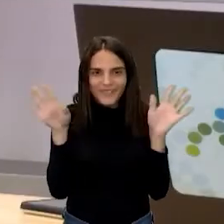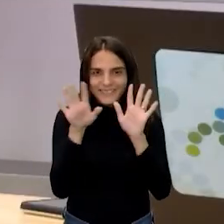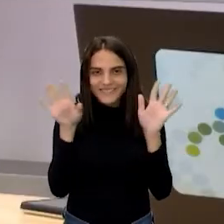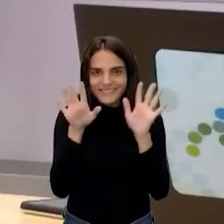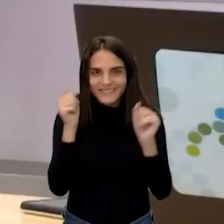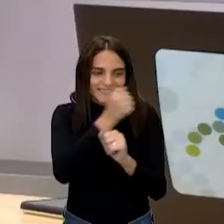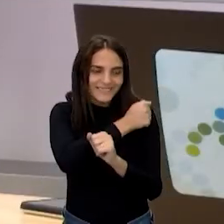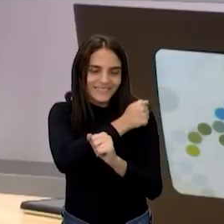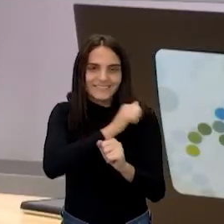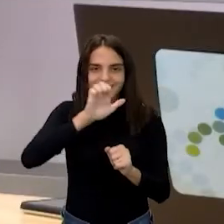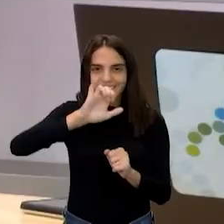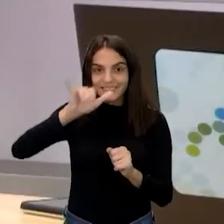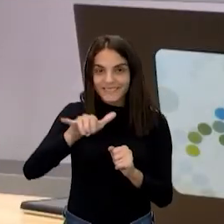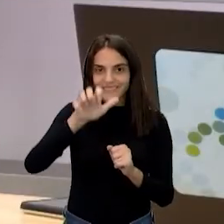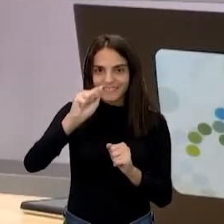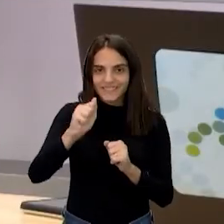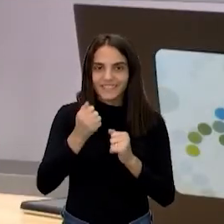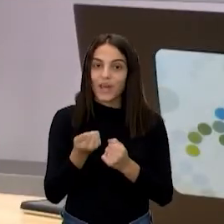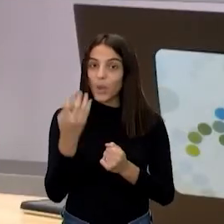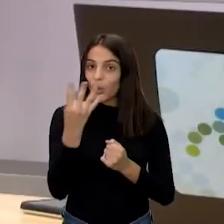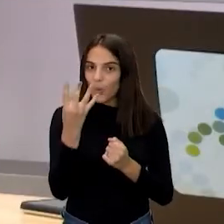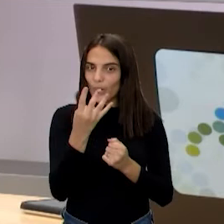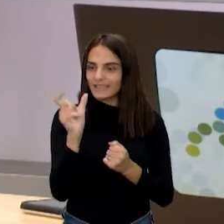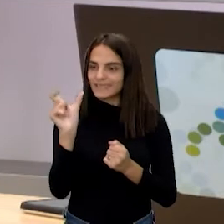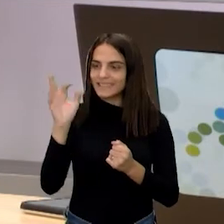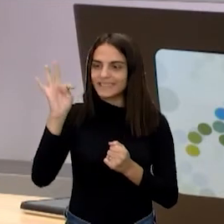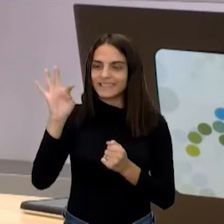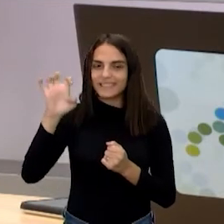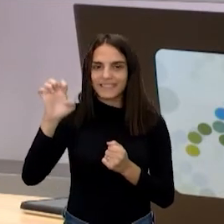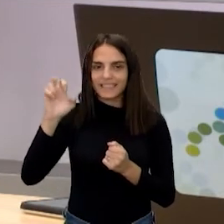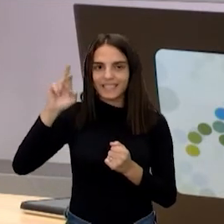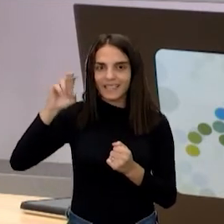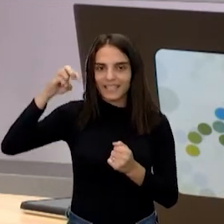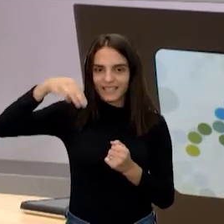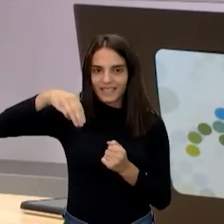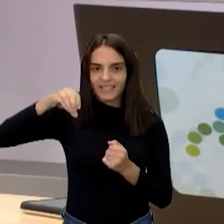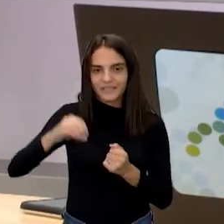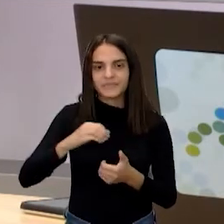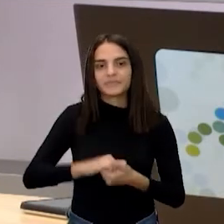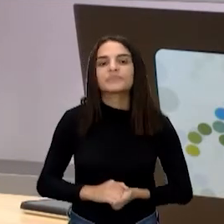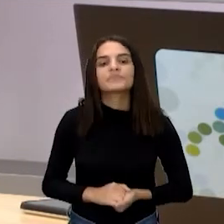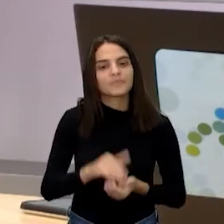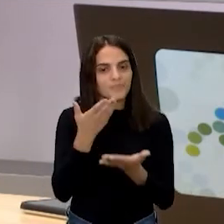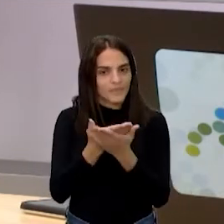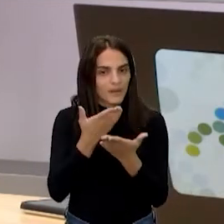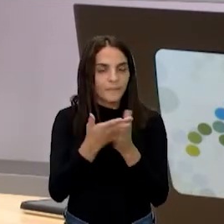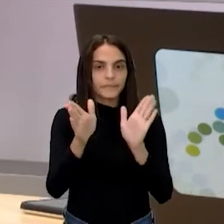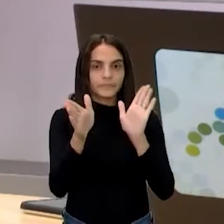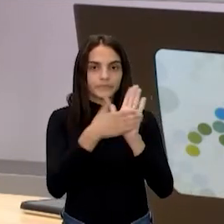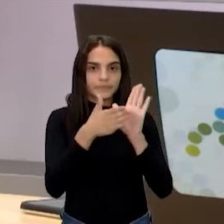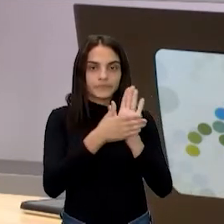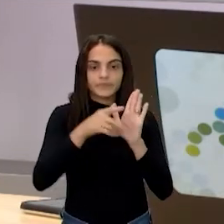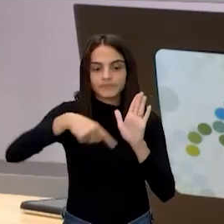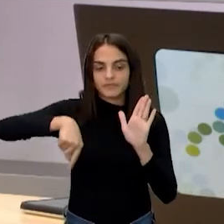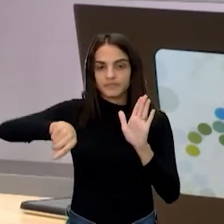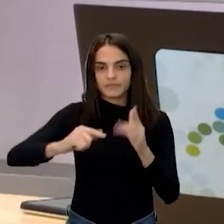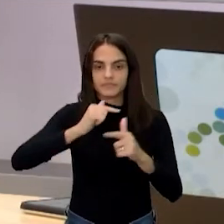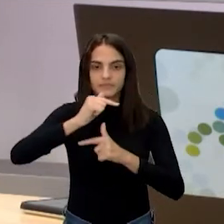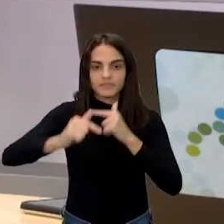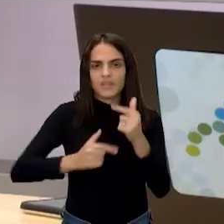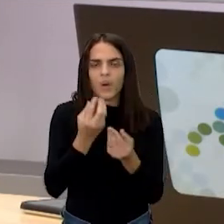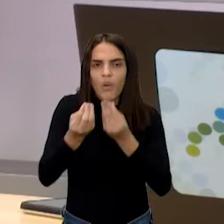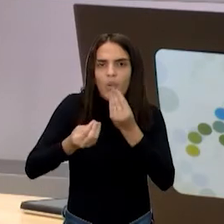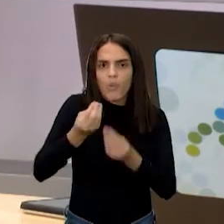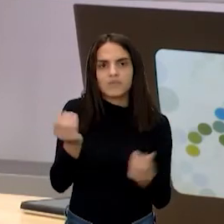os alunos da EJA, do quarto termo. Estamos aqui então com uma aula, eu fiz uma aula com a proposta de a gente trabalhar como é que funciona